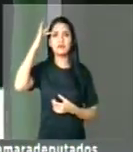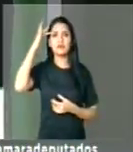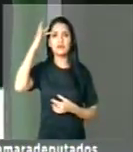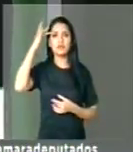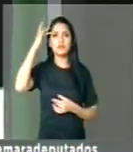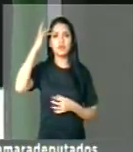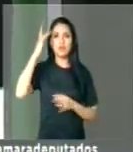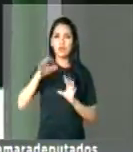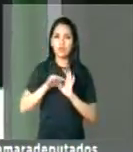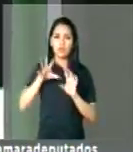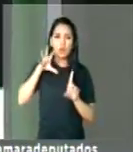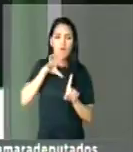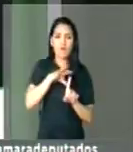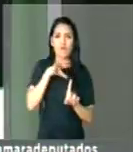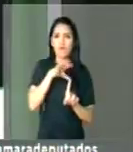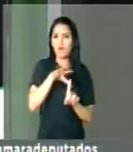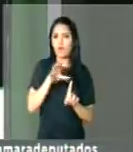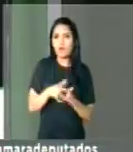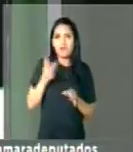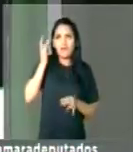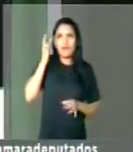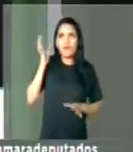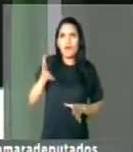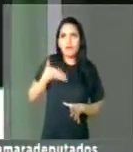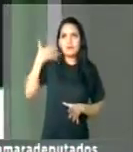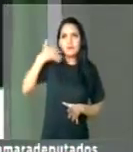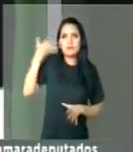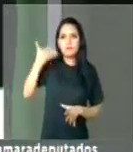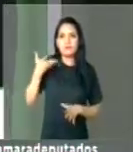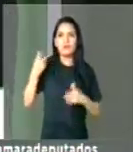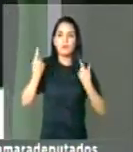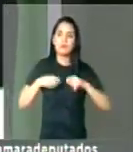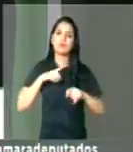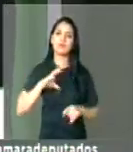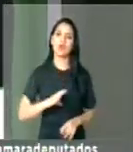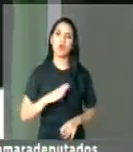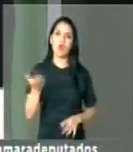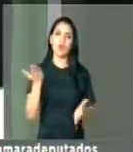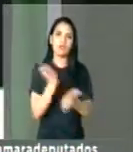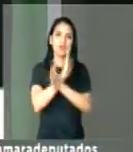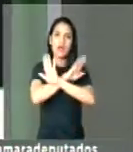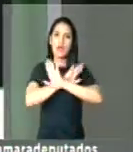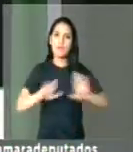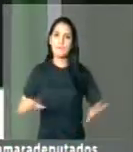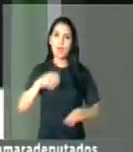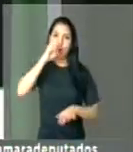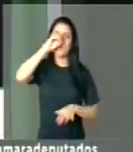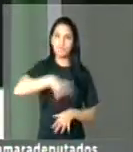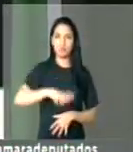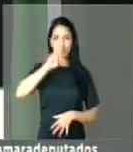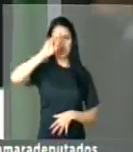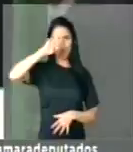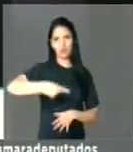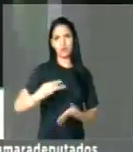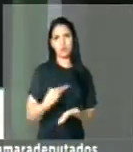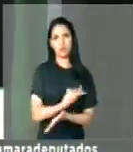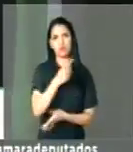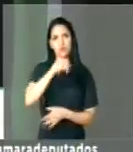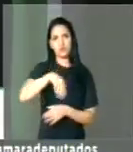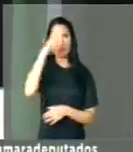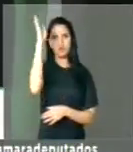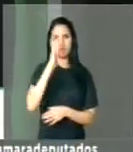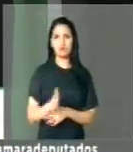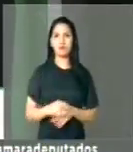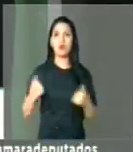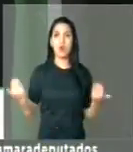fácil. Precisamos ter coragem para acabar com esse abuso de autoridade que vem acontecendo no Brasil.